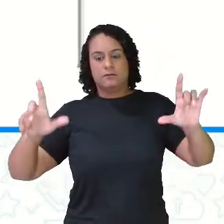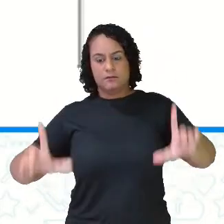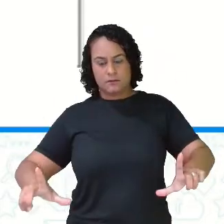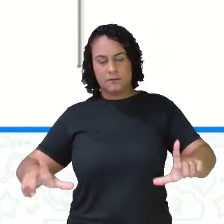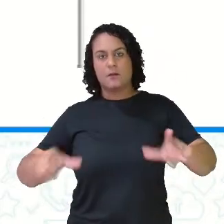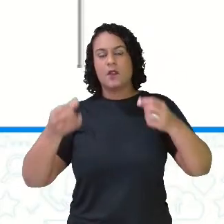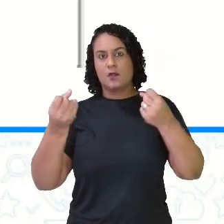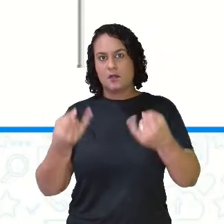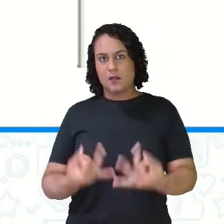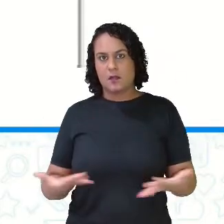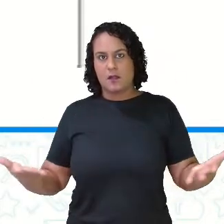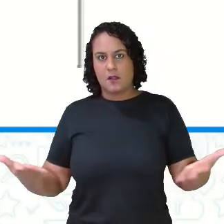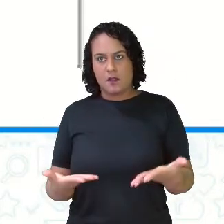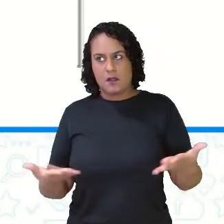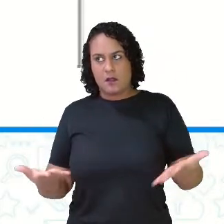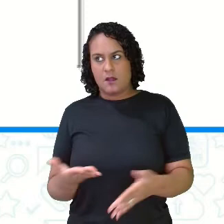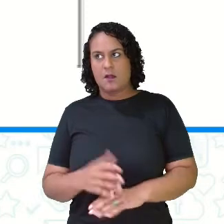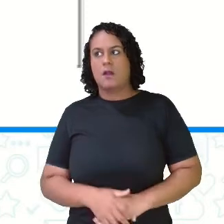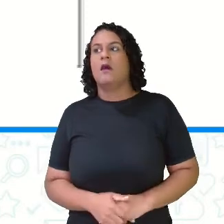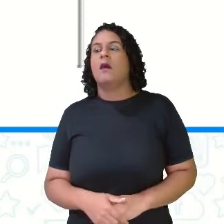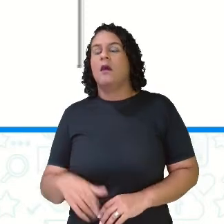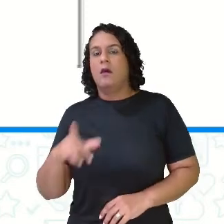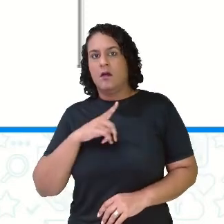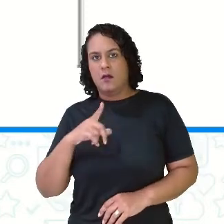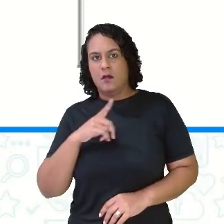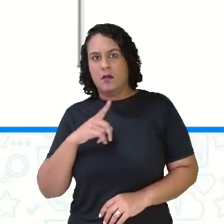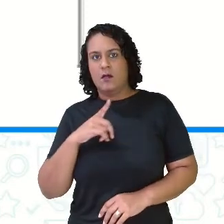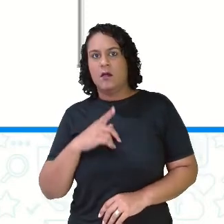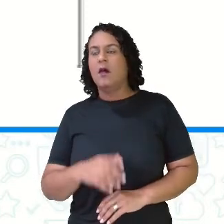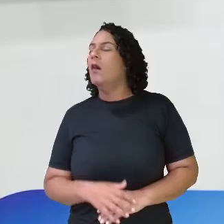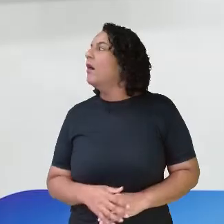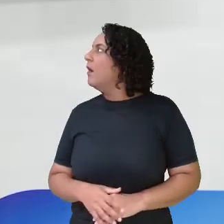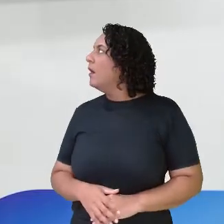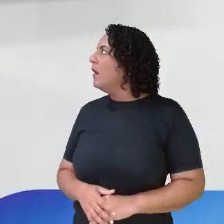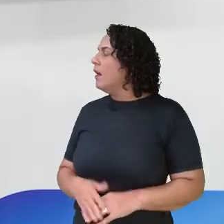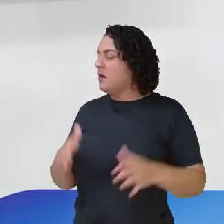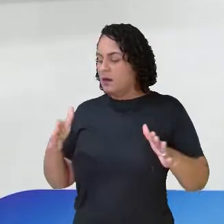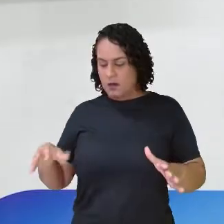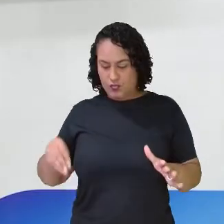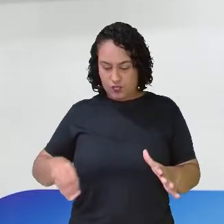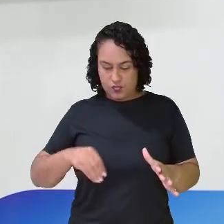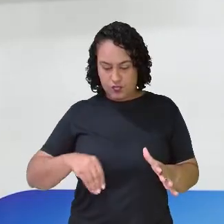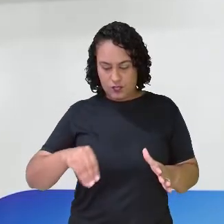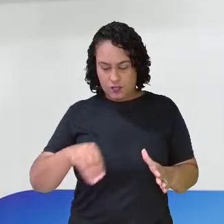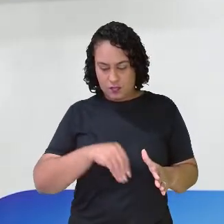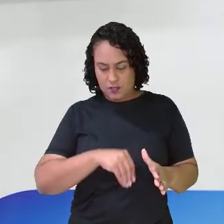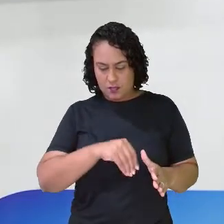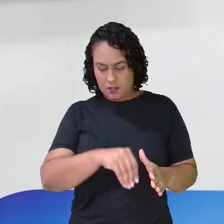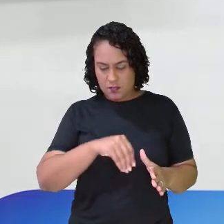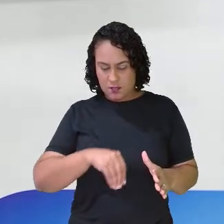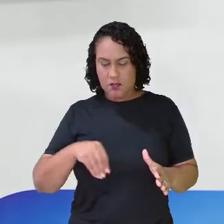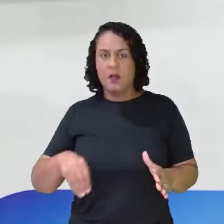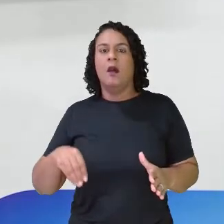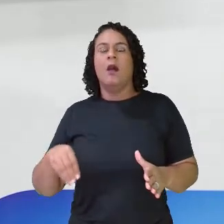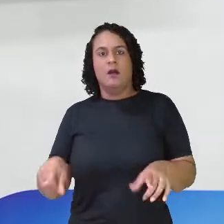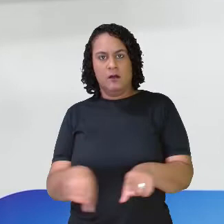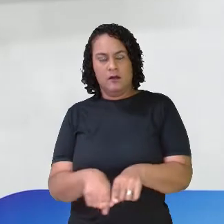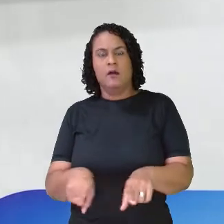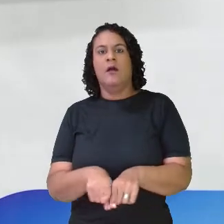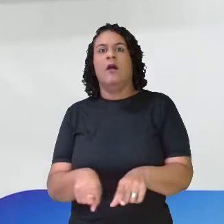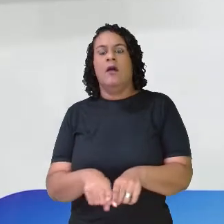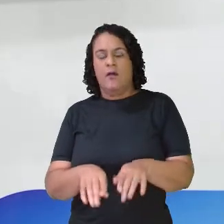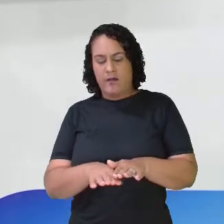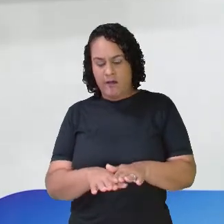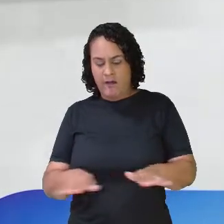acabei de falar, o formato de um tabuleiro de jogo de dama ou xadrez, por exemplo,